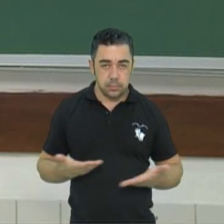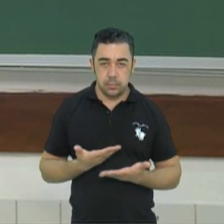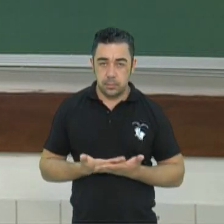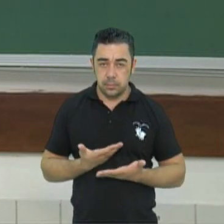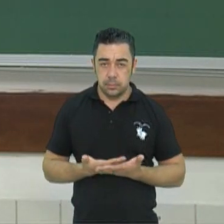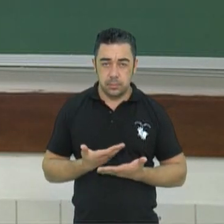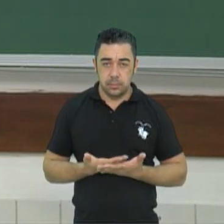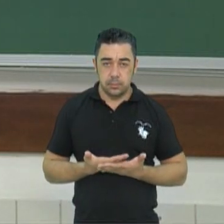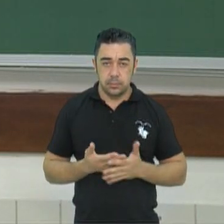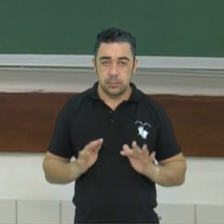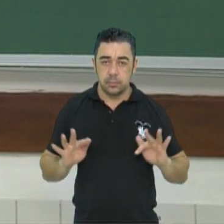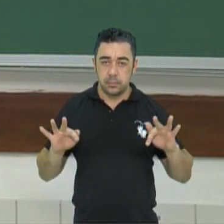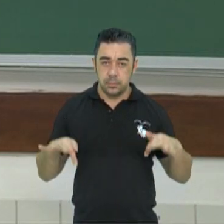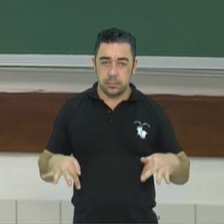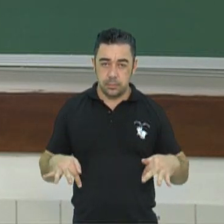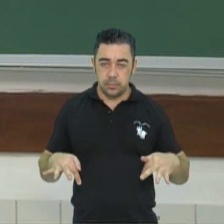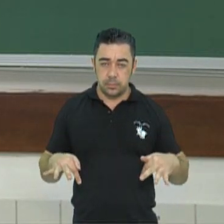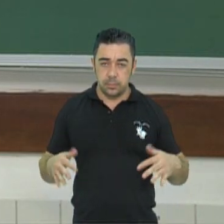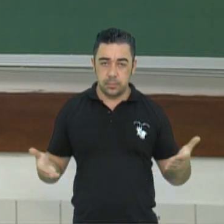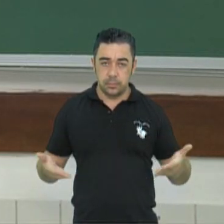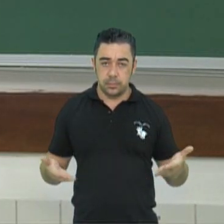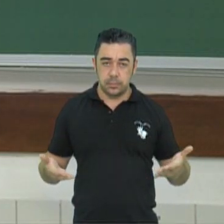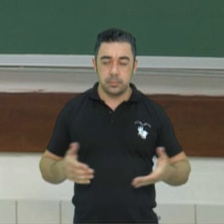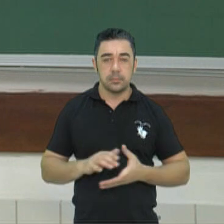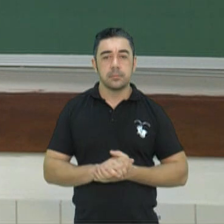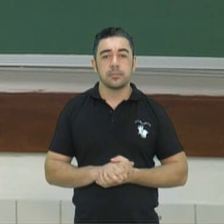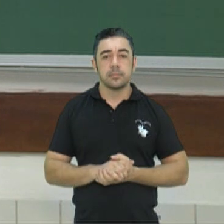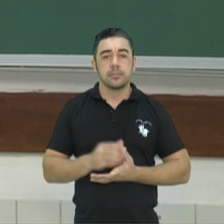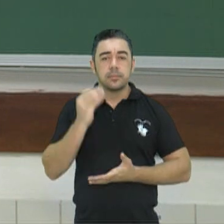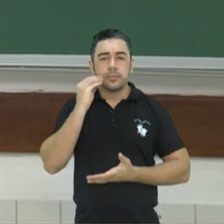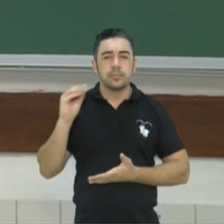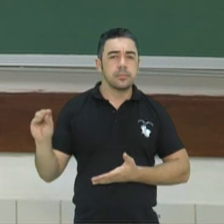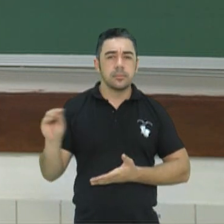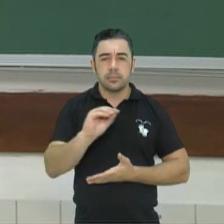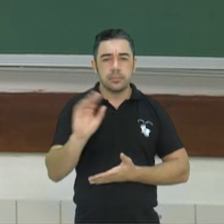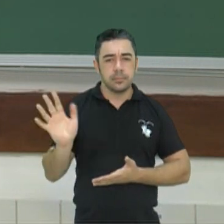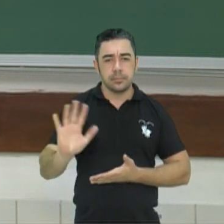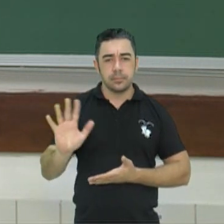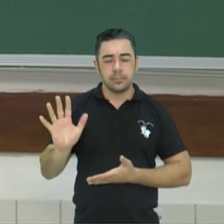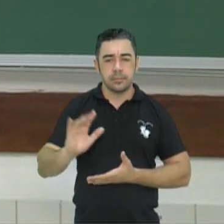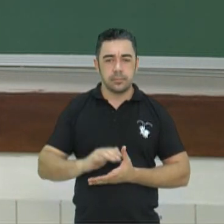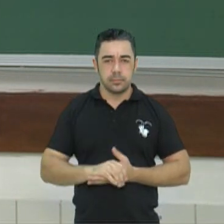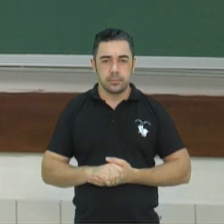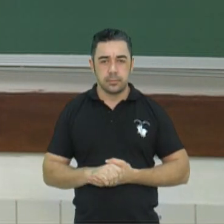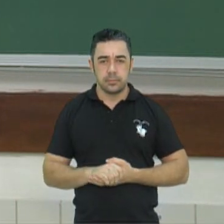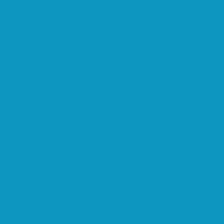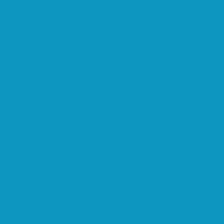hoy termina aquí. Besos y luego volvemos.